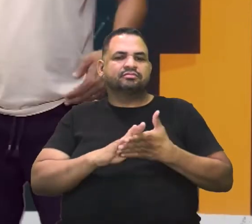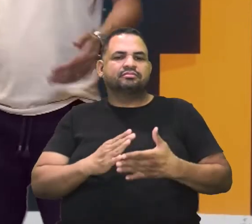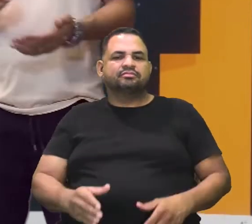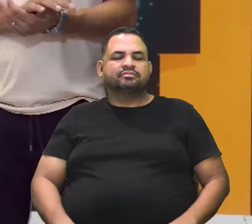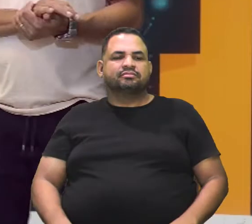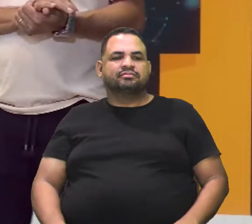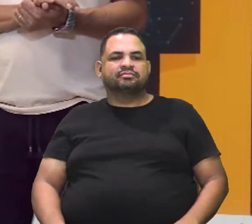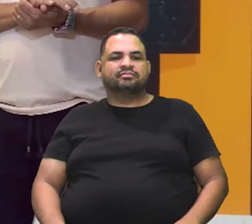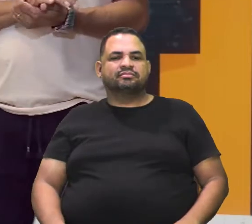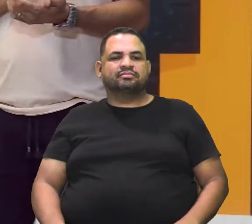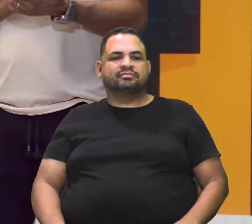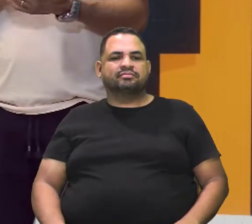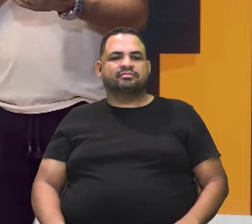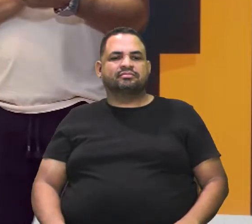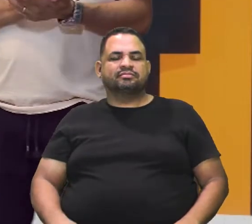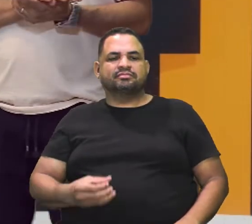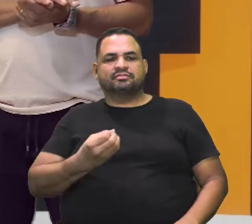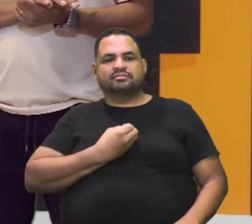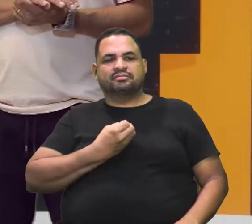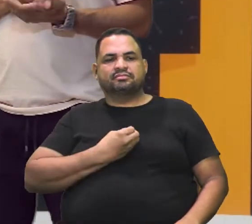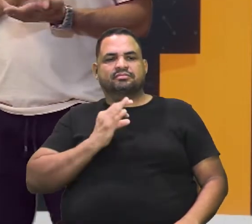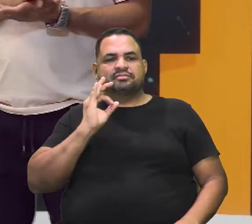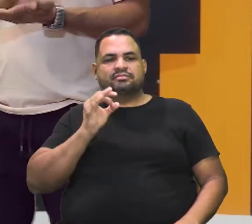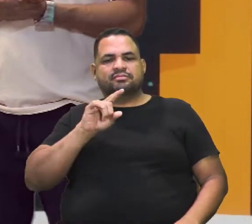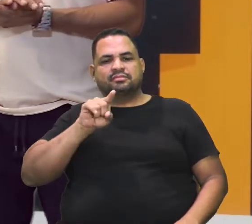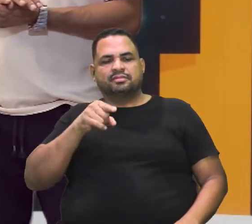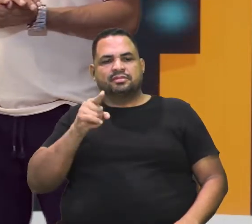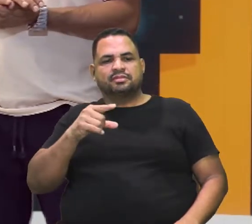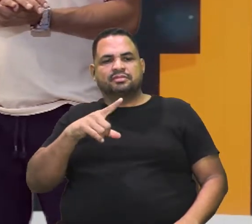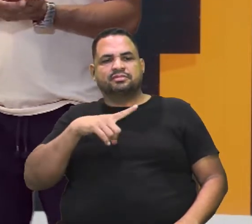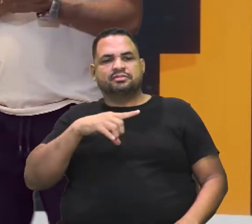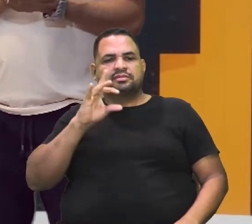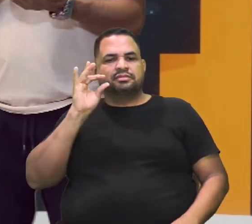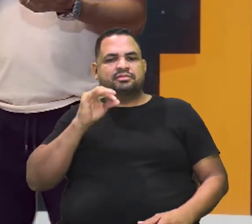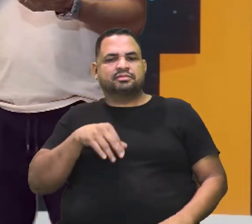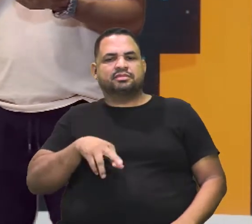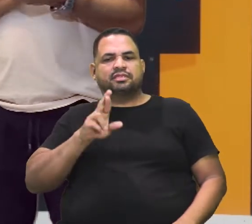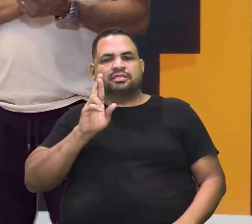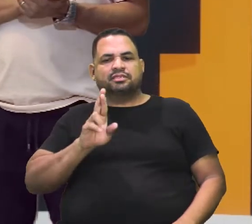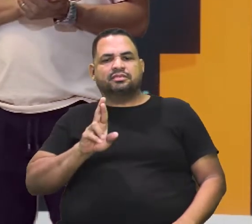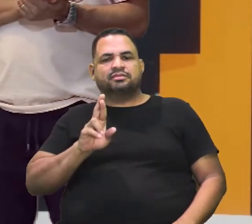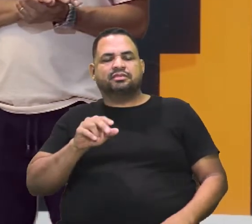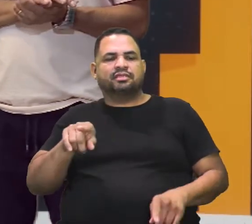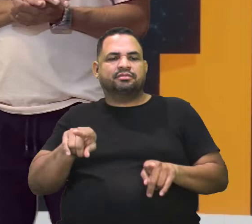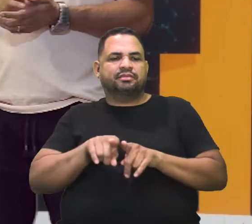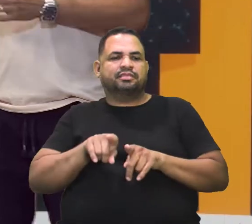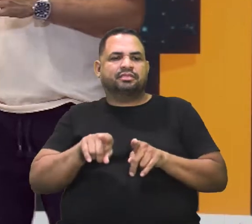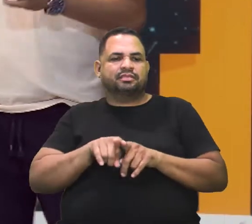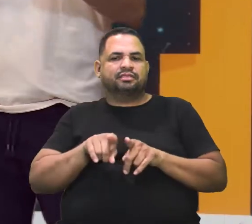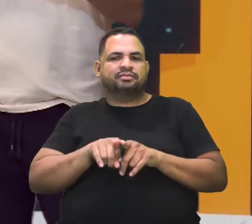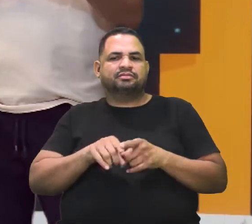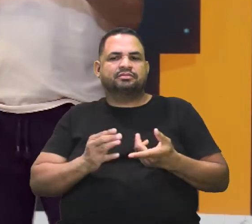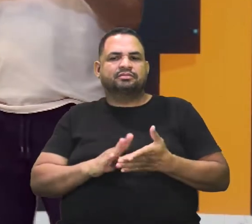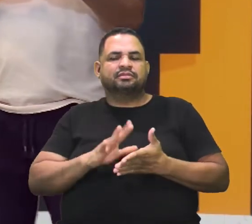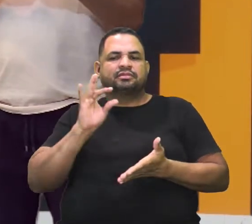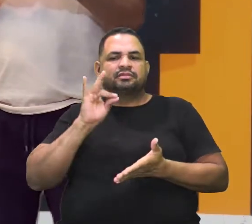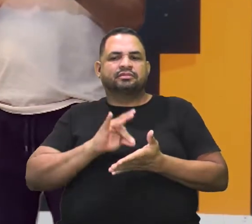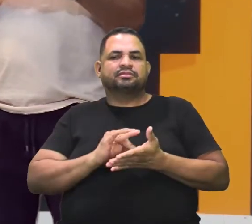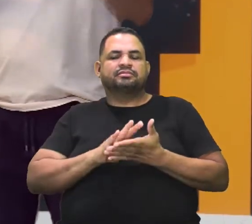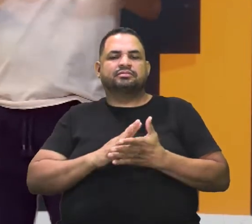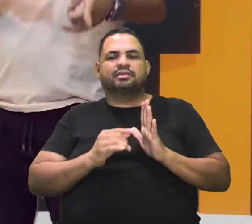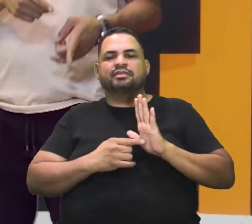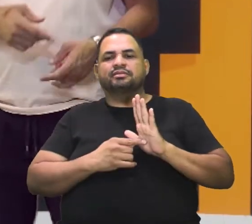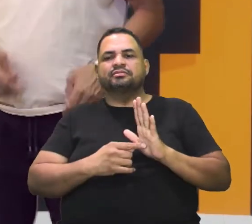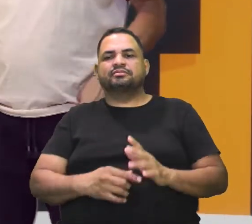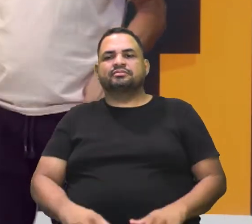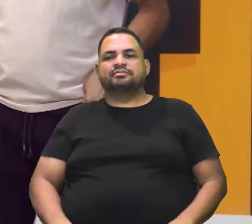0,75 é um número decimal exato, que que é racional e também é real. Como a gente deu a resposta dessa muito